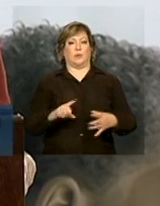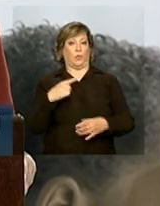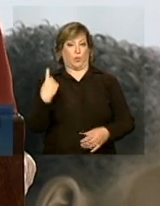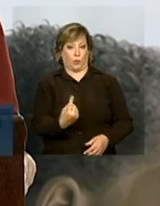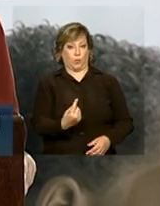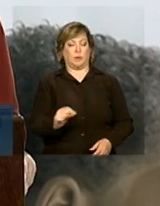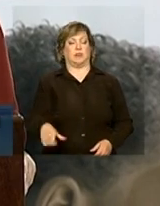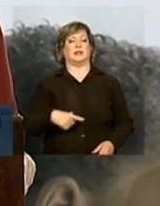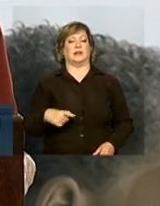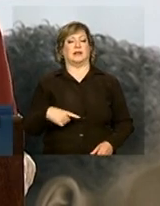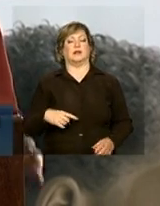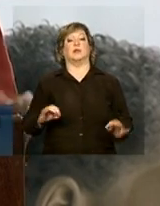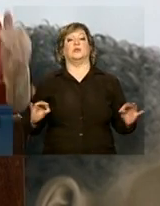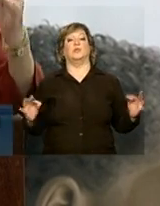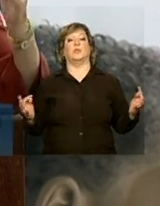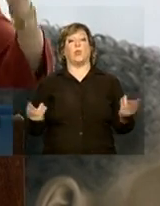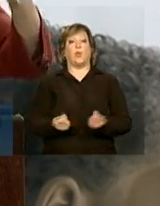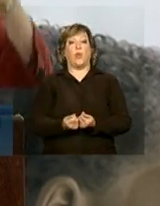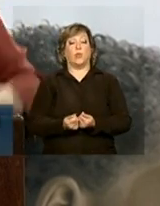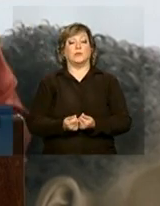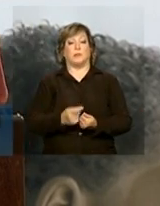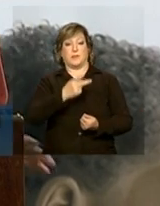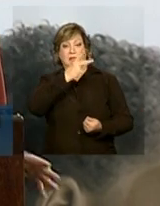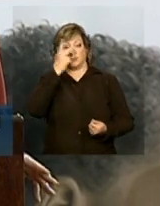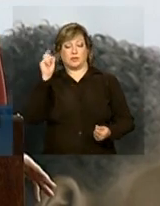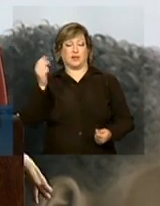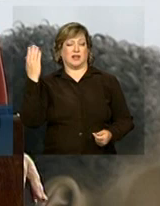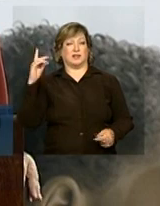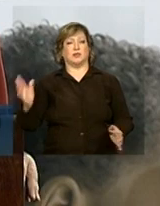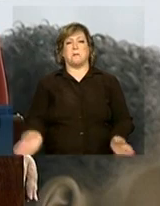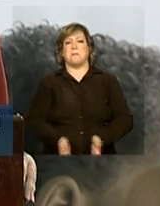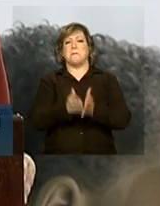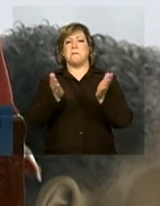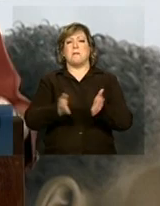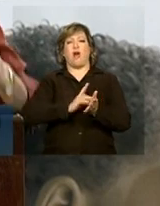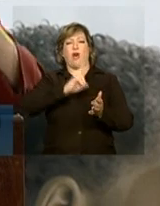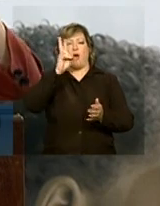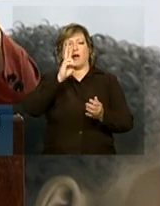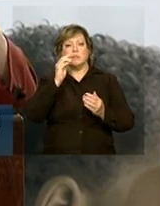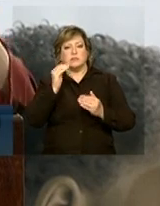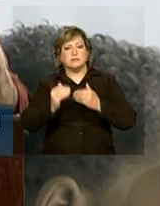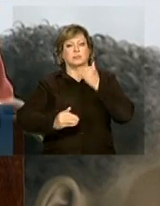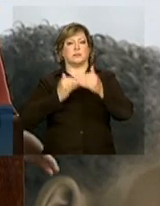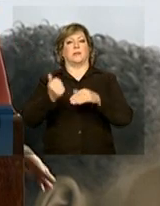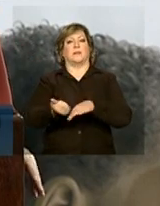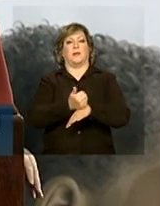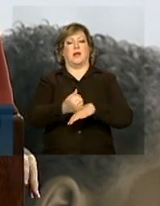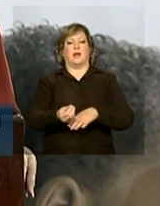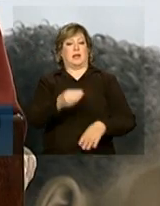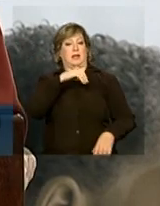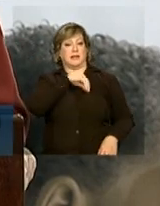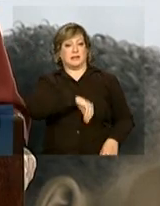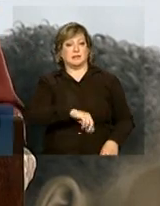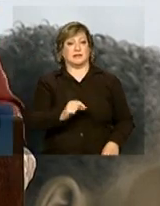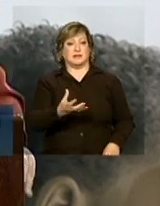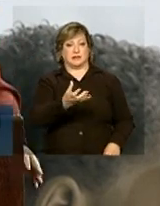levantou todos aqueles que viviam abaixo da linha da pobreza, recebem hoje uma